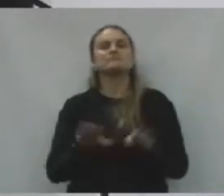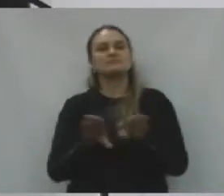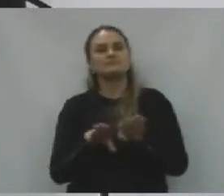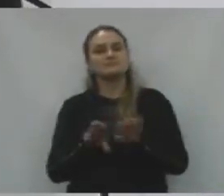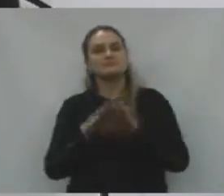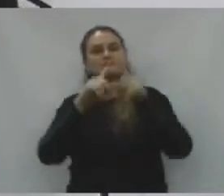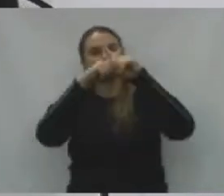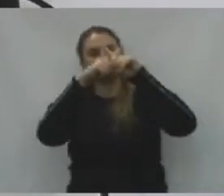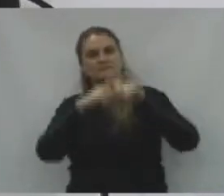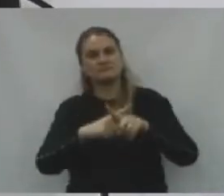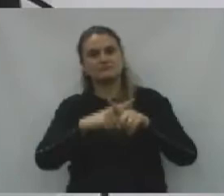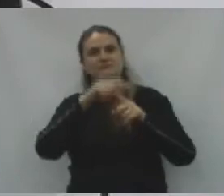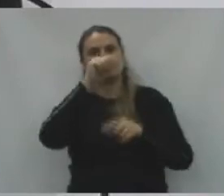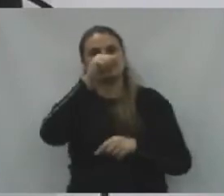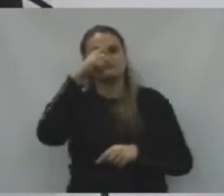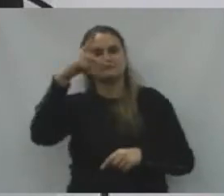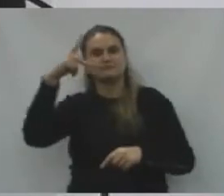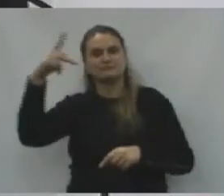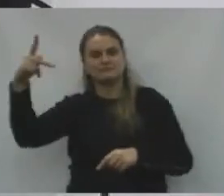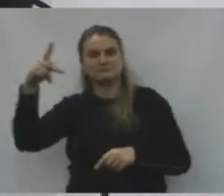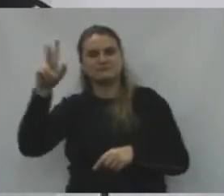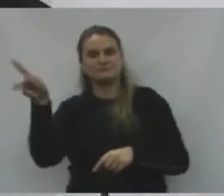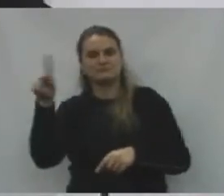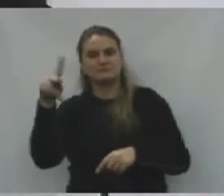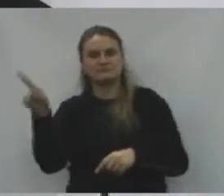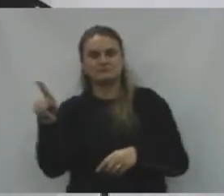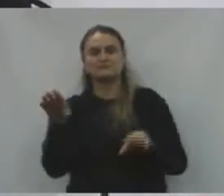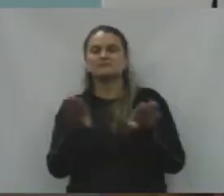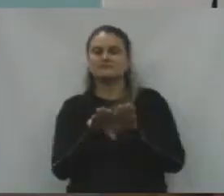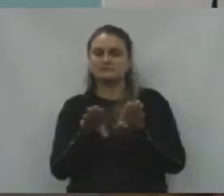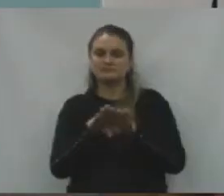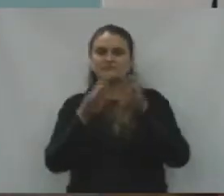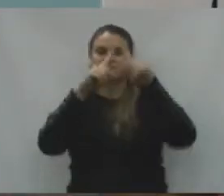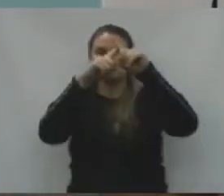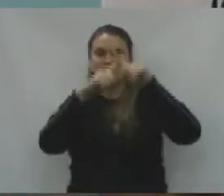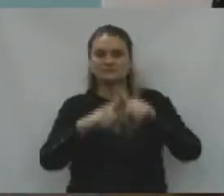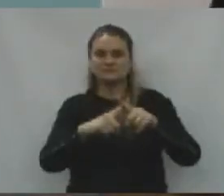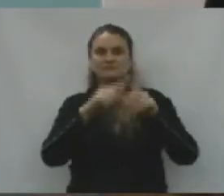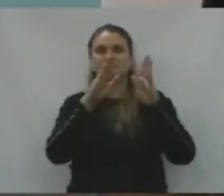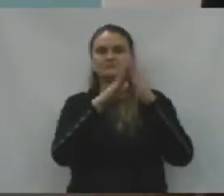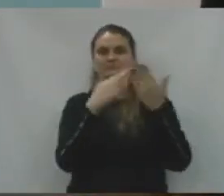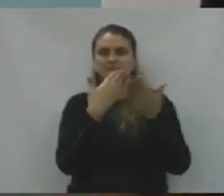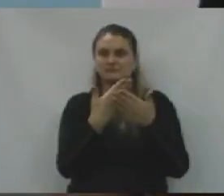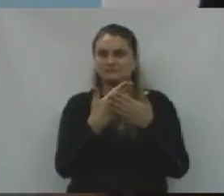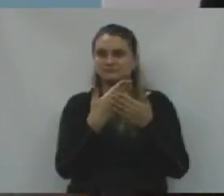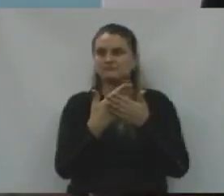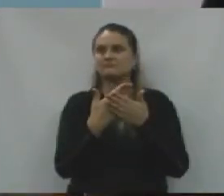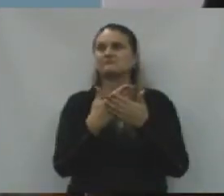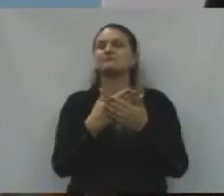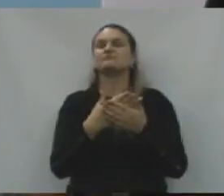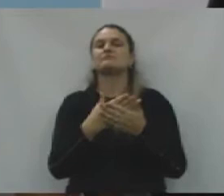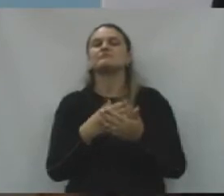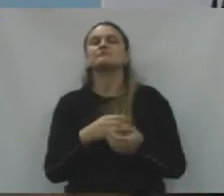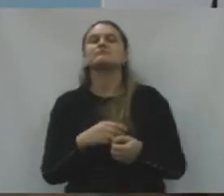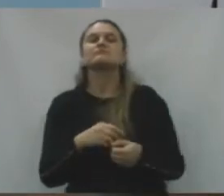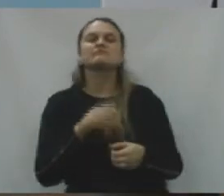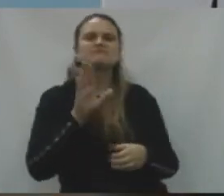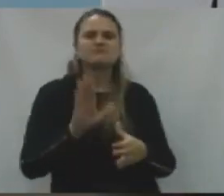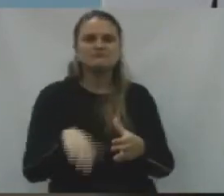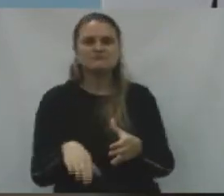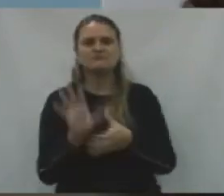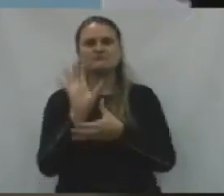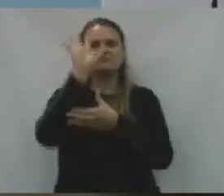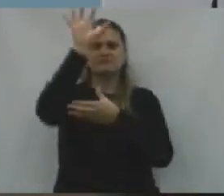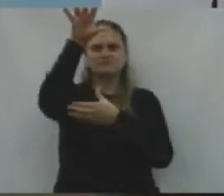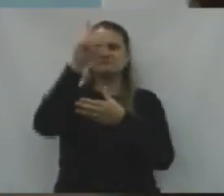PP Sindicato, agora recente, teremos também, entre jogos de escola, competições, Copa Aliança de